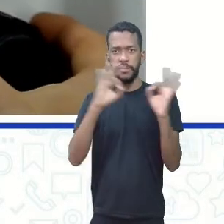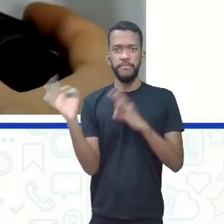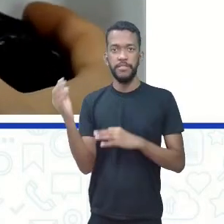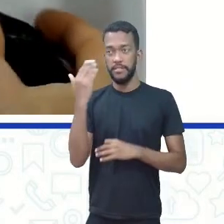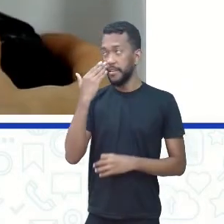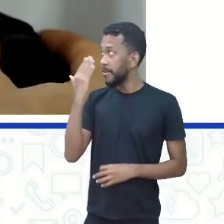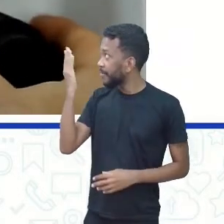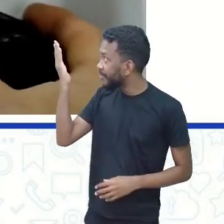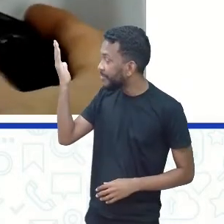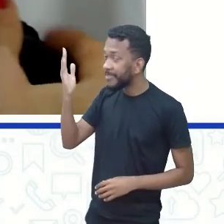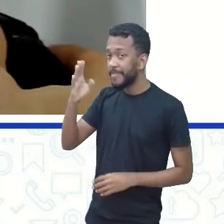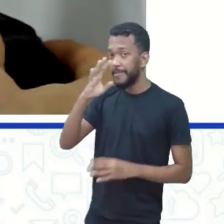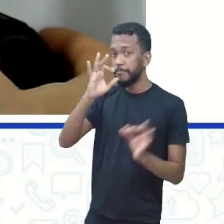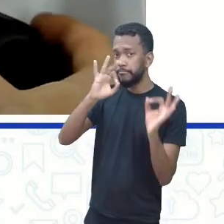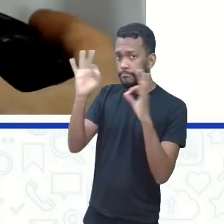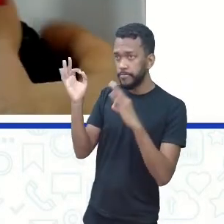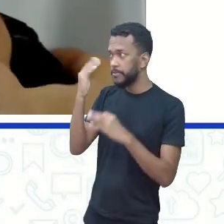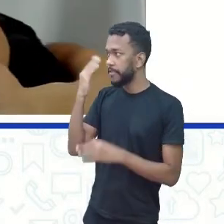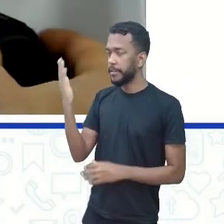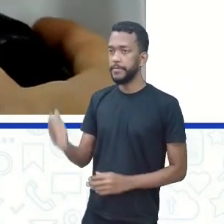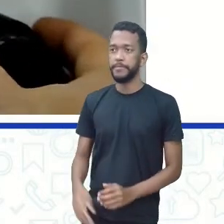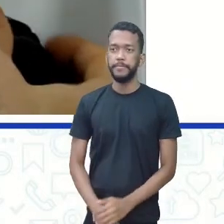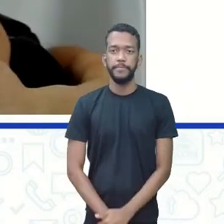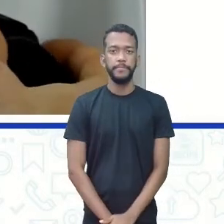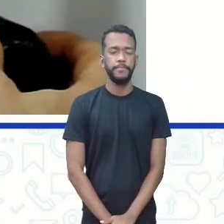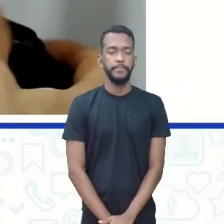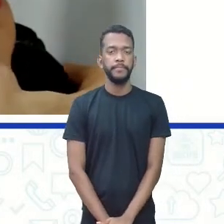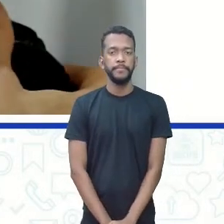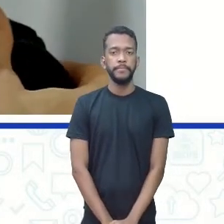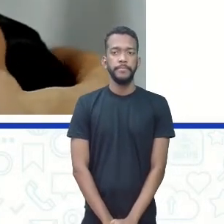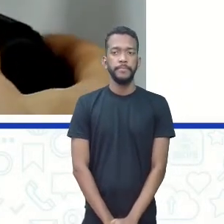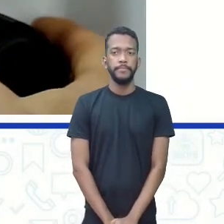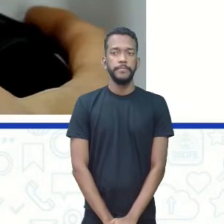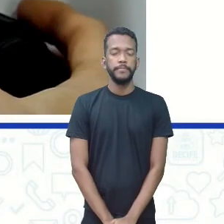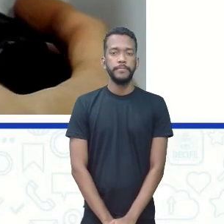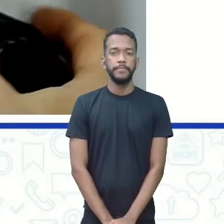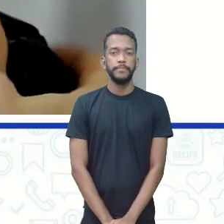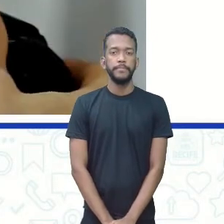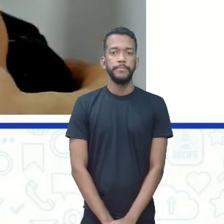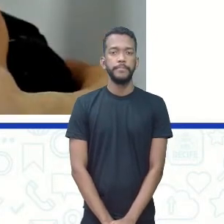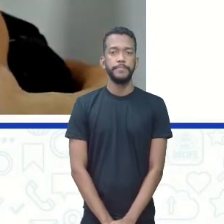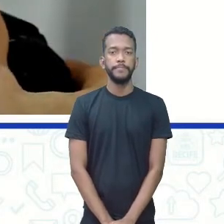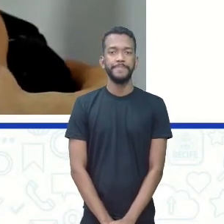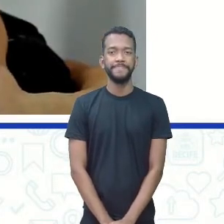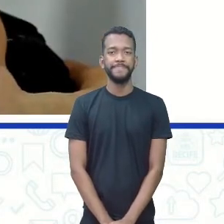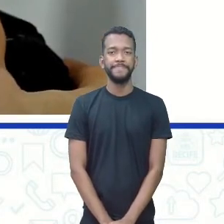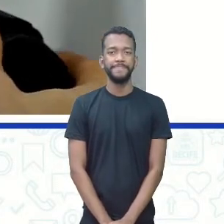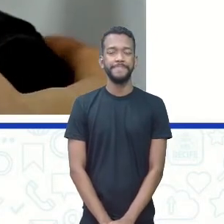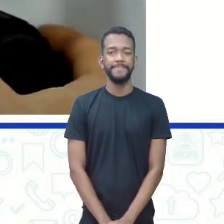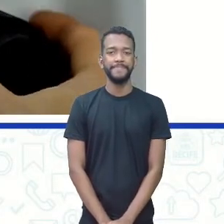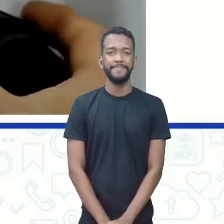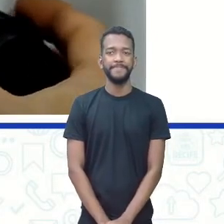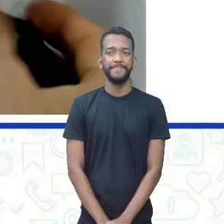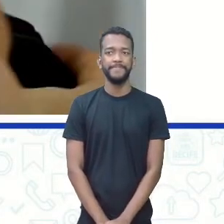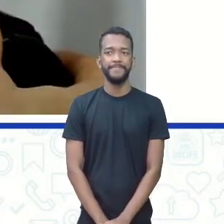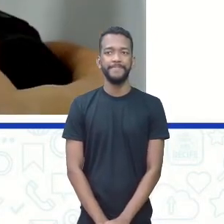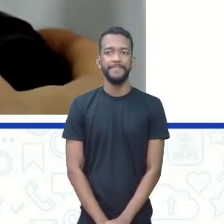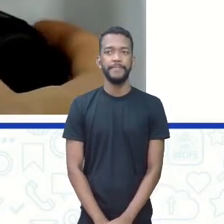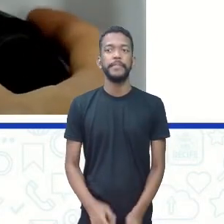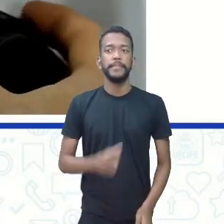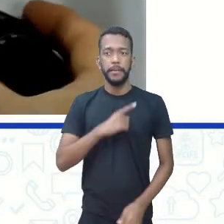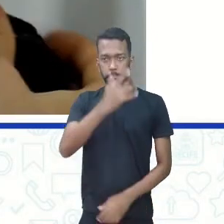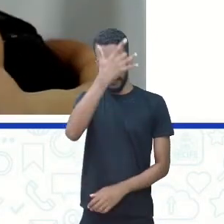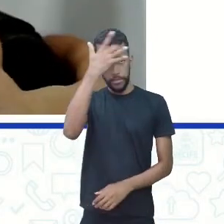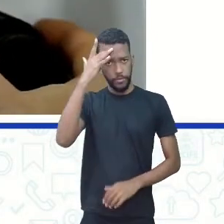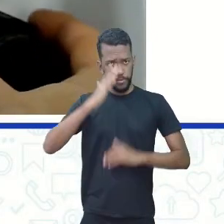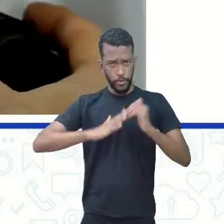observação. Vamos dar uma olhada. Tem alguém